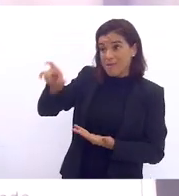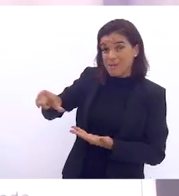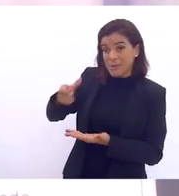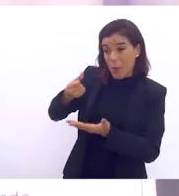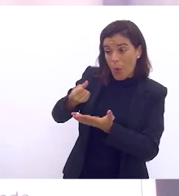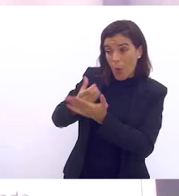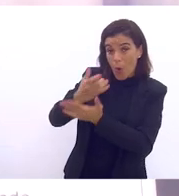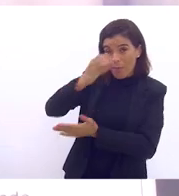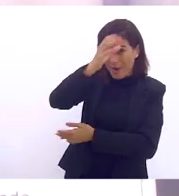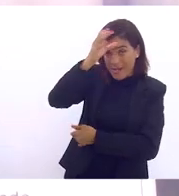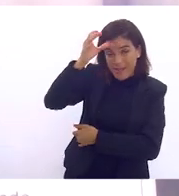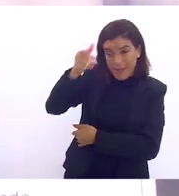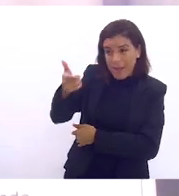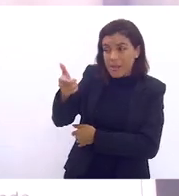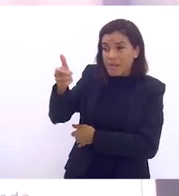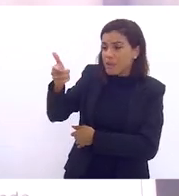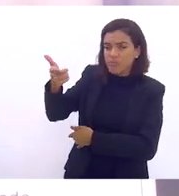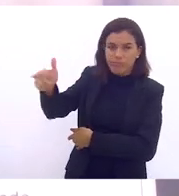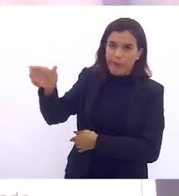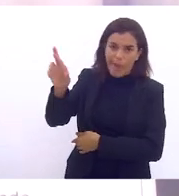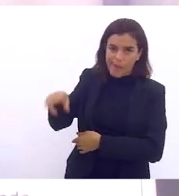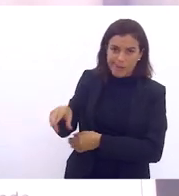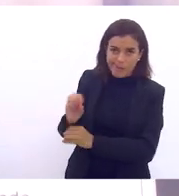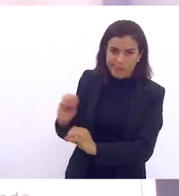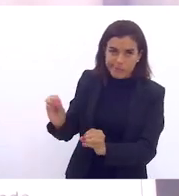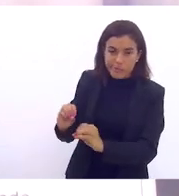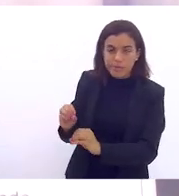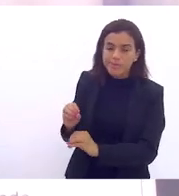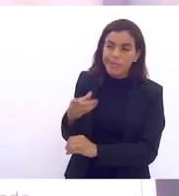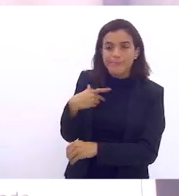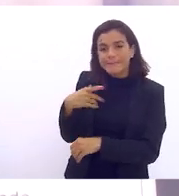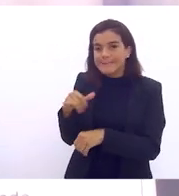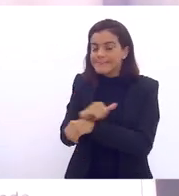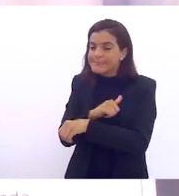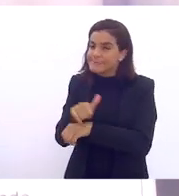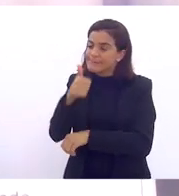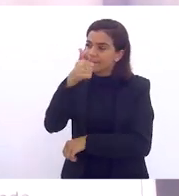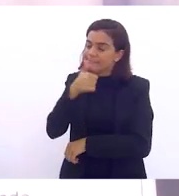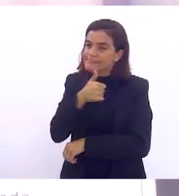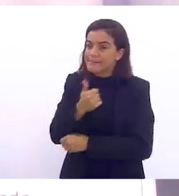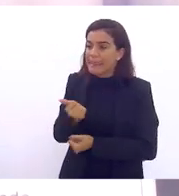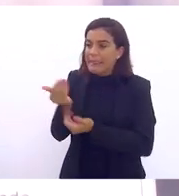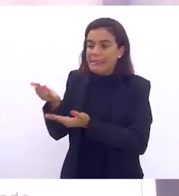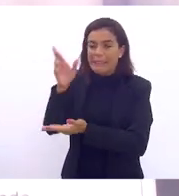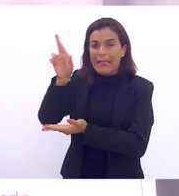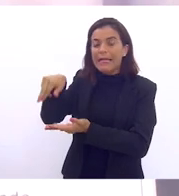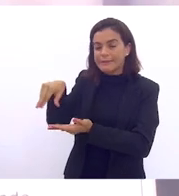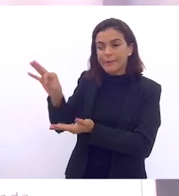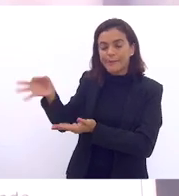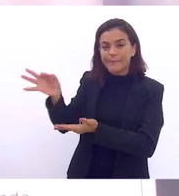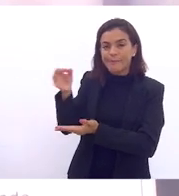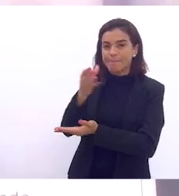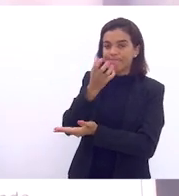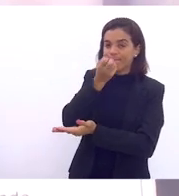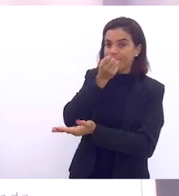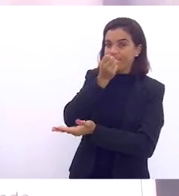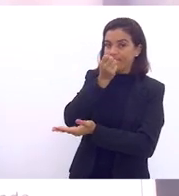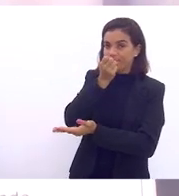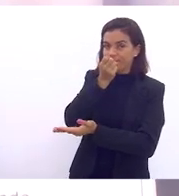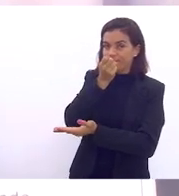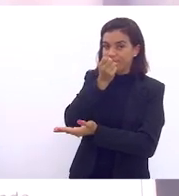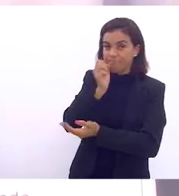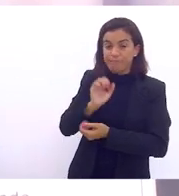razão paraa gente melhorar a nossa relação com ele a gente precisa dar razão ao cliente eh tendo em vista que eu